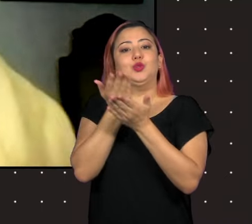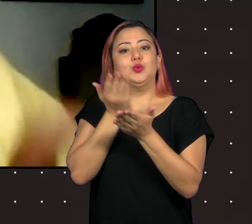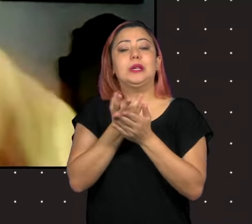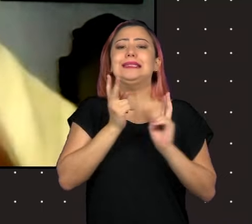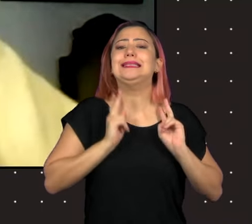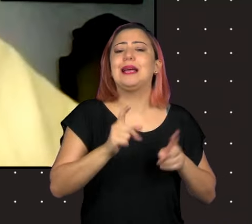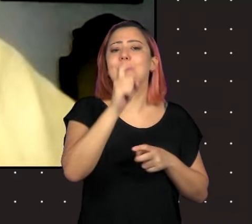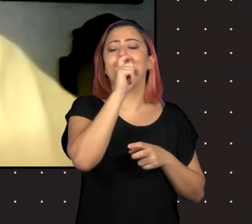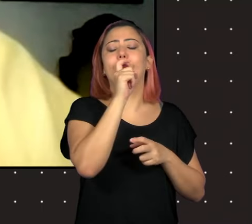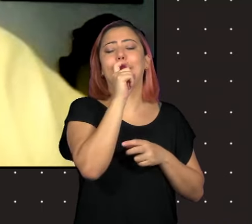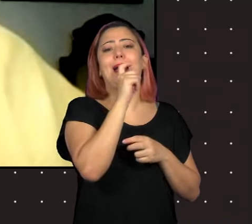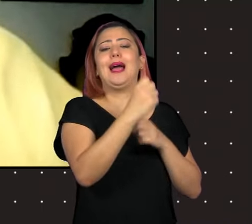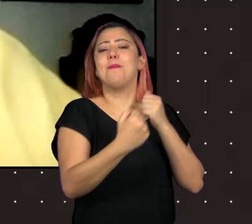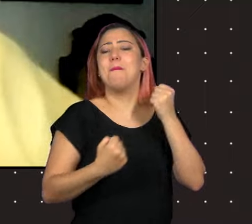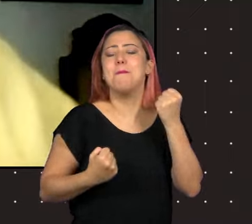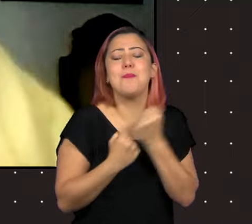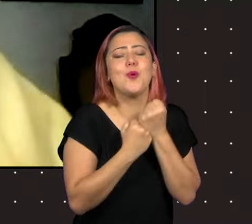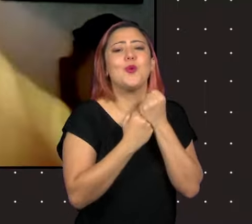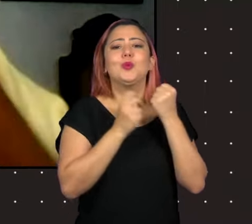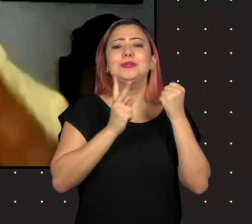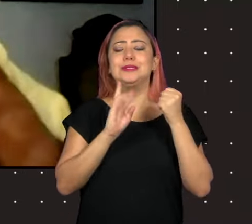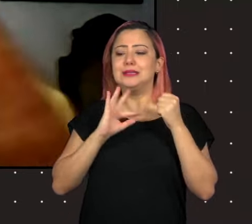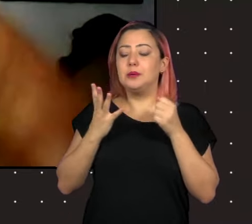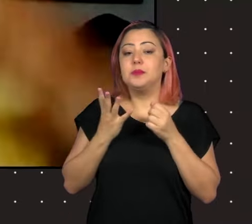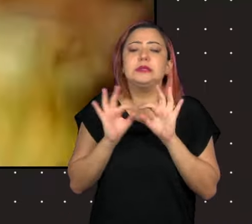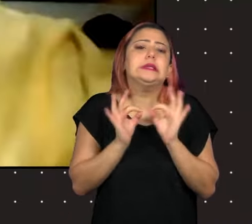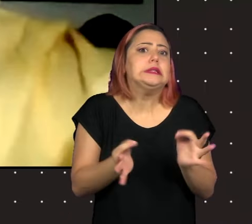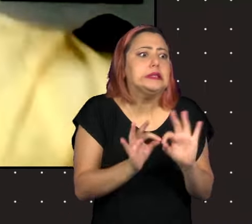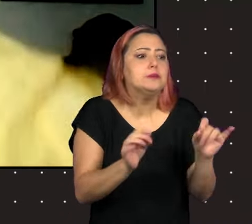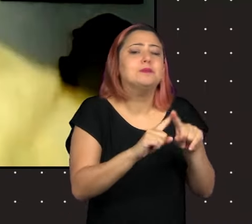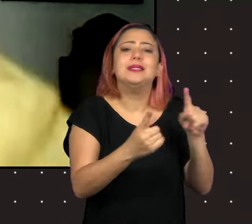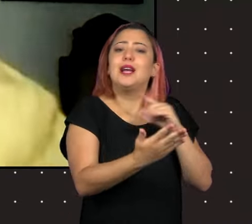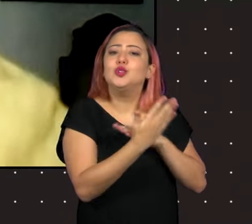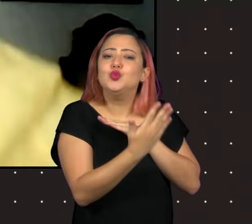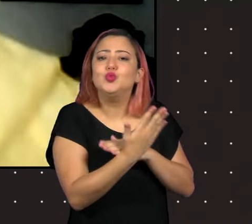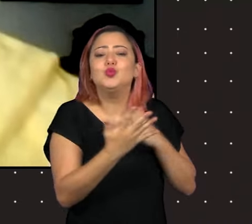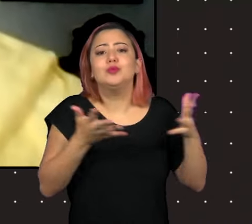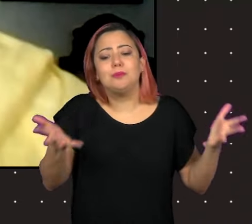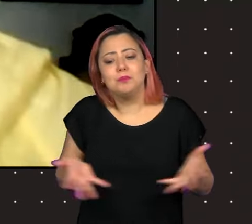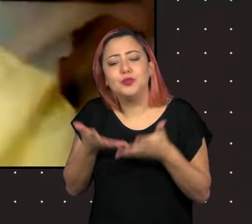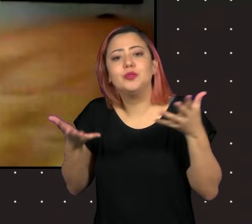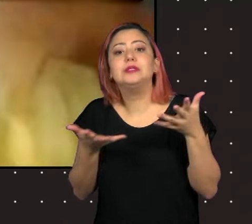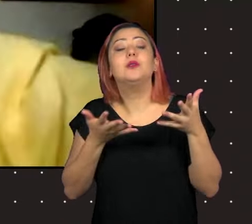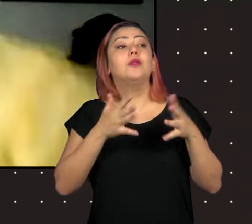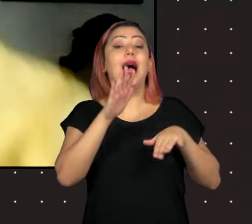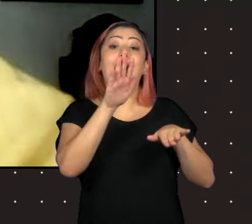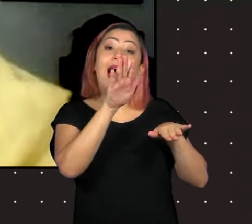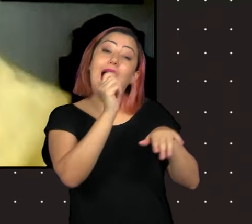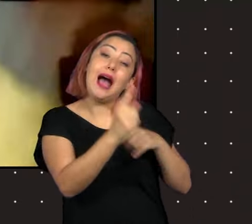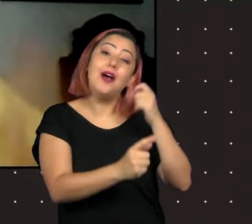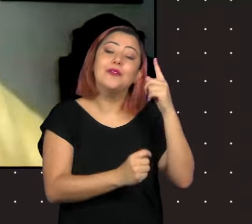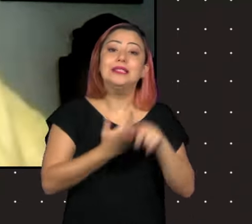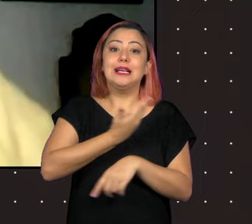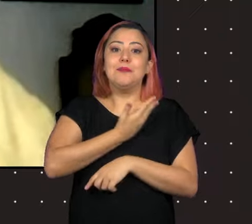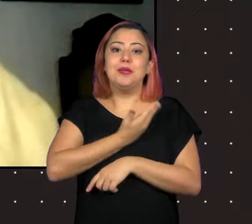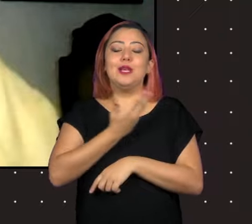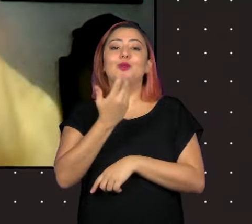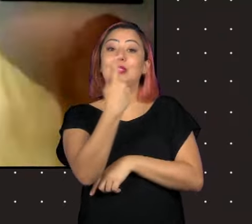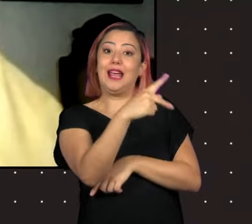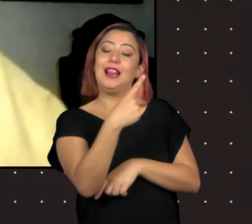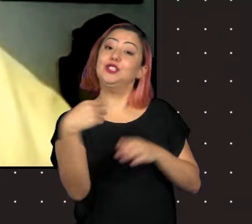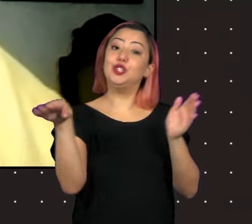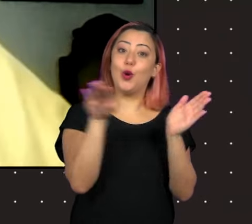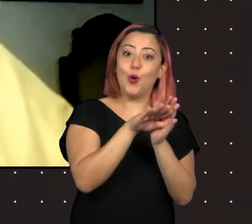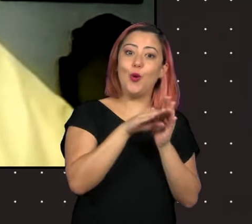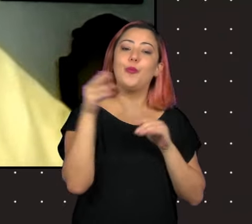apoio, no estímulo, sempre na simplicidade dele, recebendo os amigos dele, árabes, que chegavam da cidade,